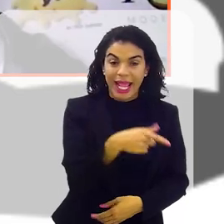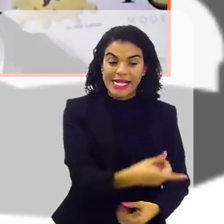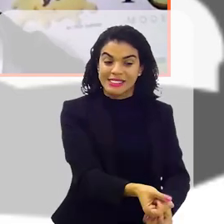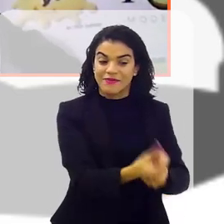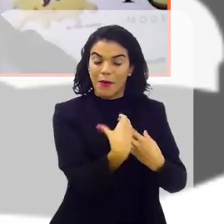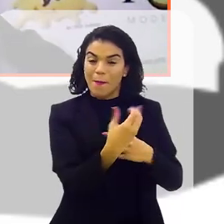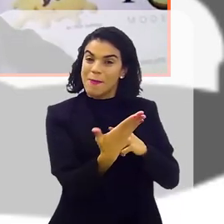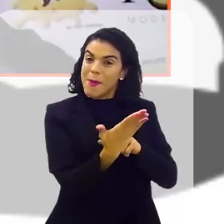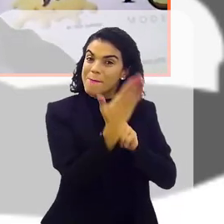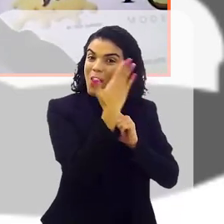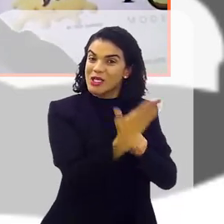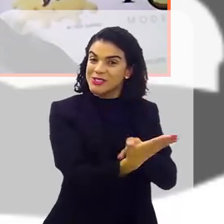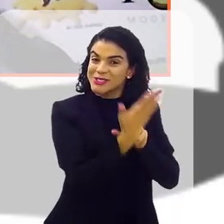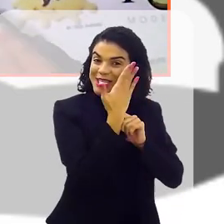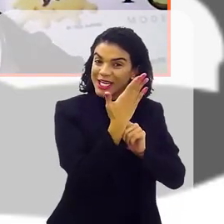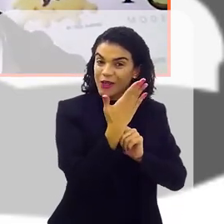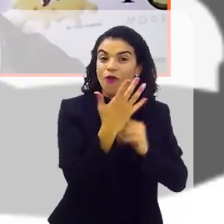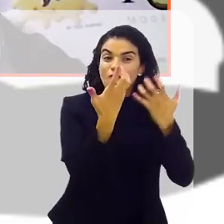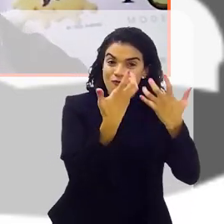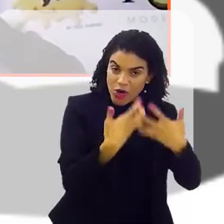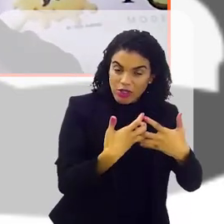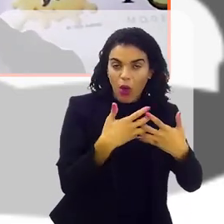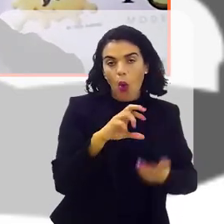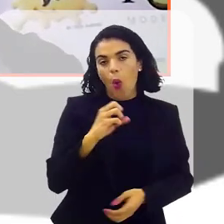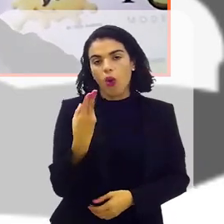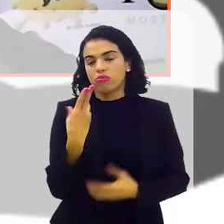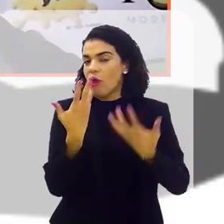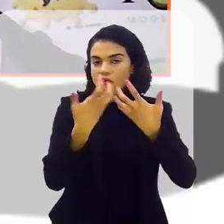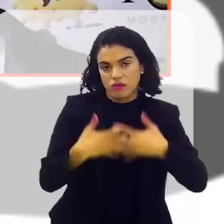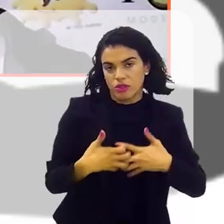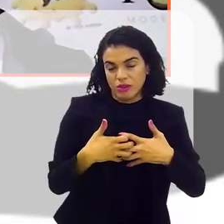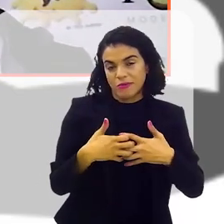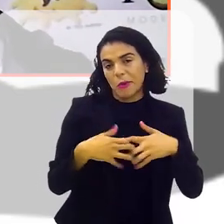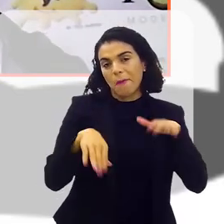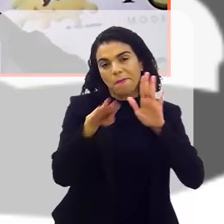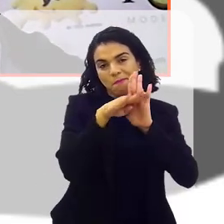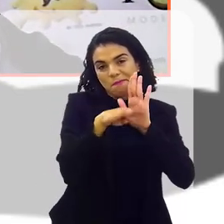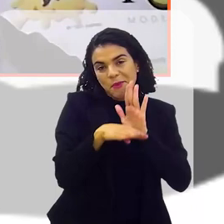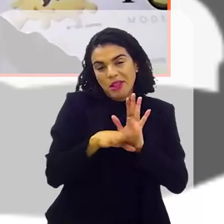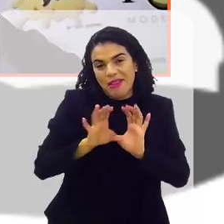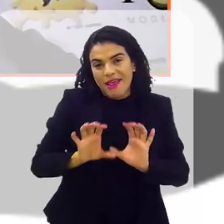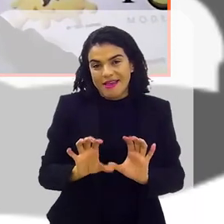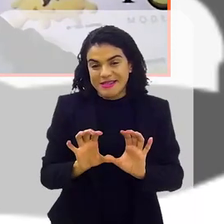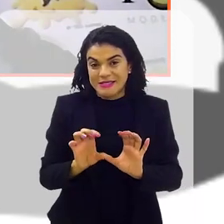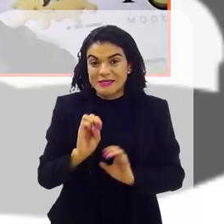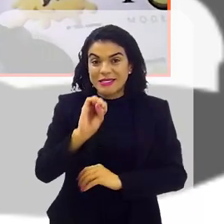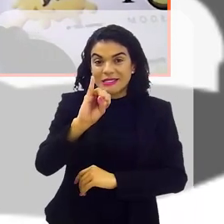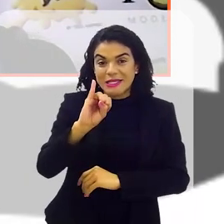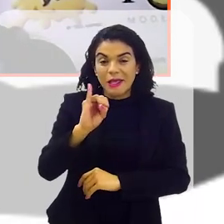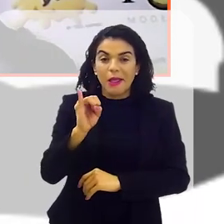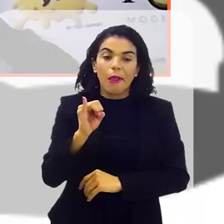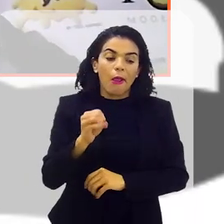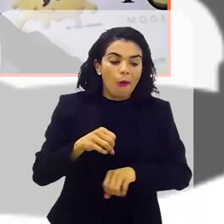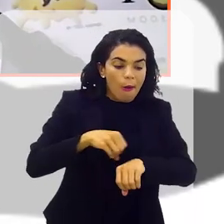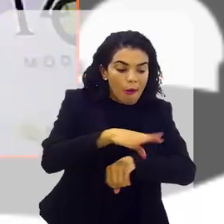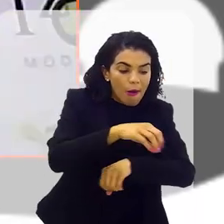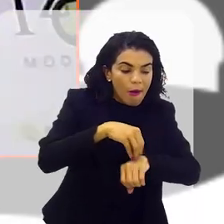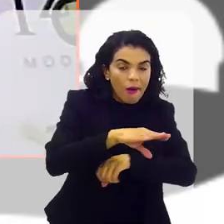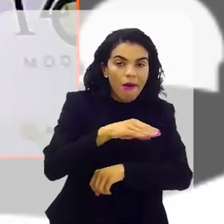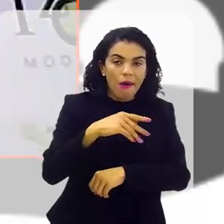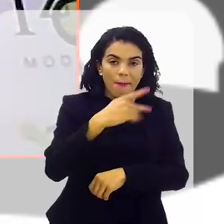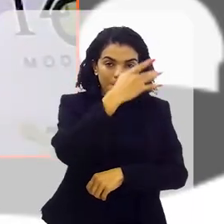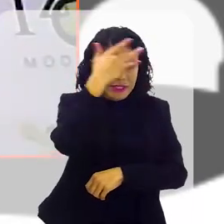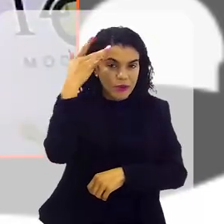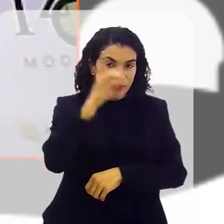o que realmente funciona e o que não funciona então o meu método é esse ah se eu passar para um pcd